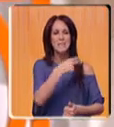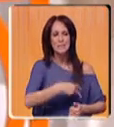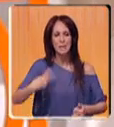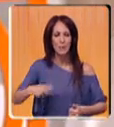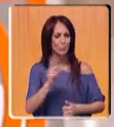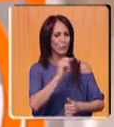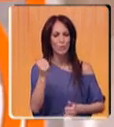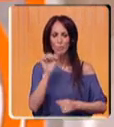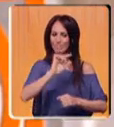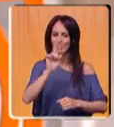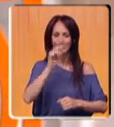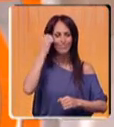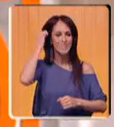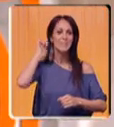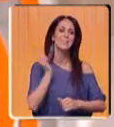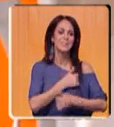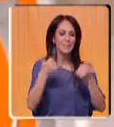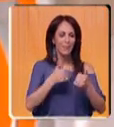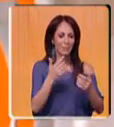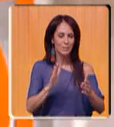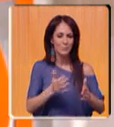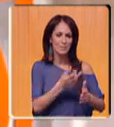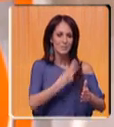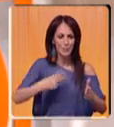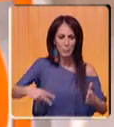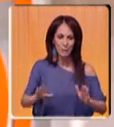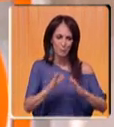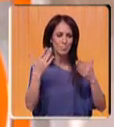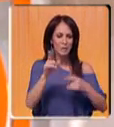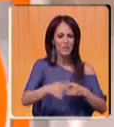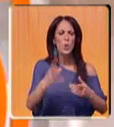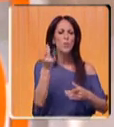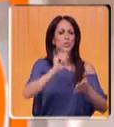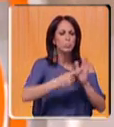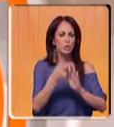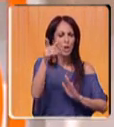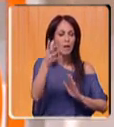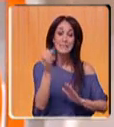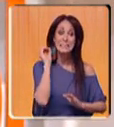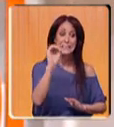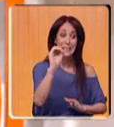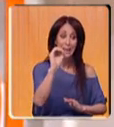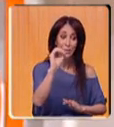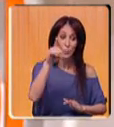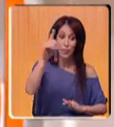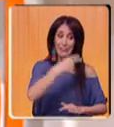nível, pois... Correram bem em termos de atuação? Sim, nessa parte, com sim. Pontos? Zero, nessa